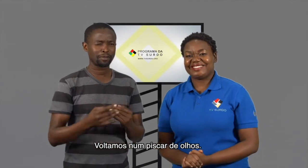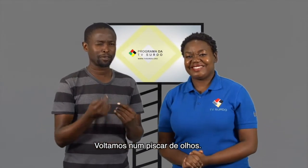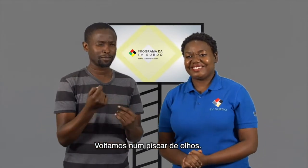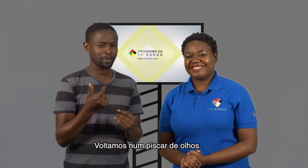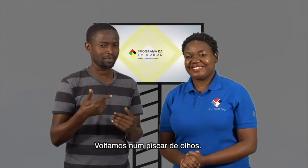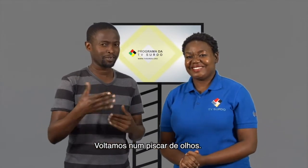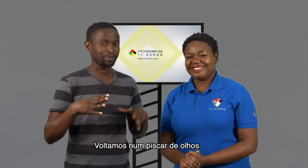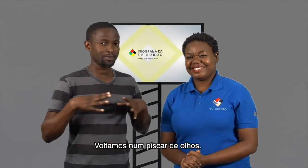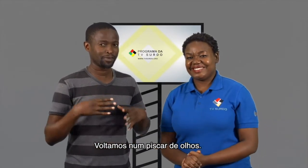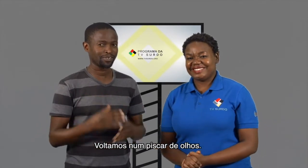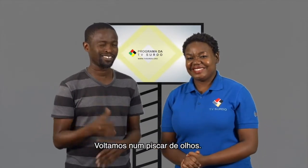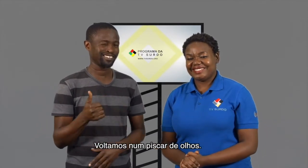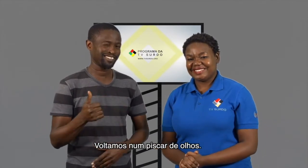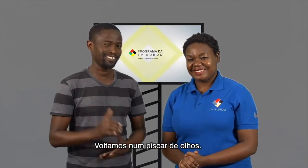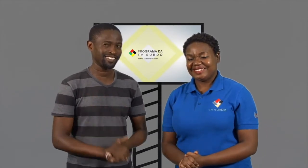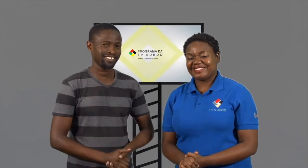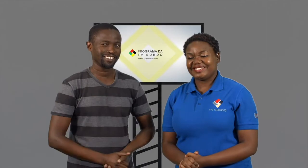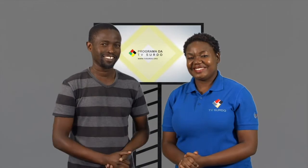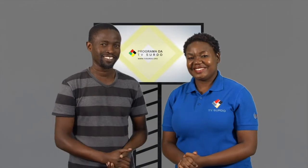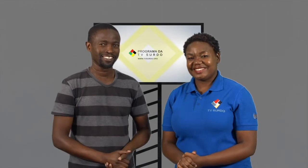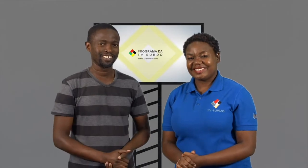Voltamos num piscar de olhos.